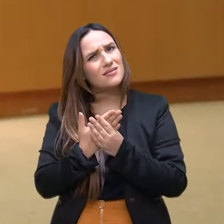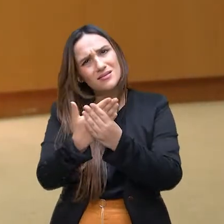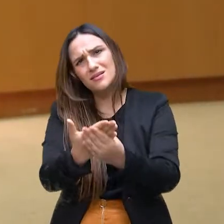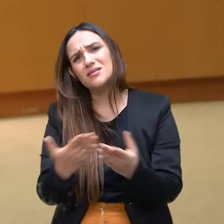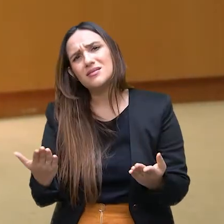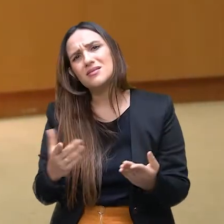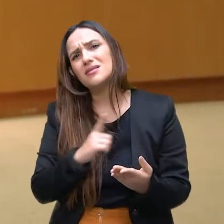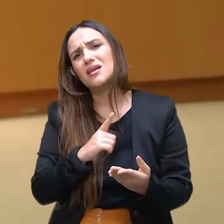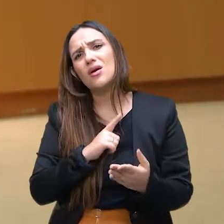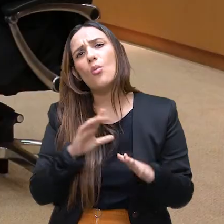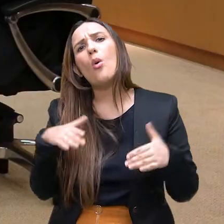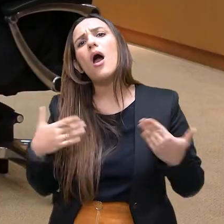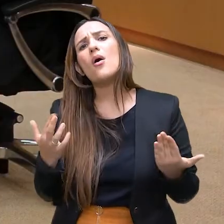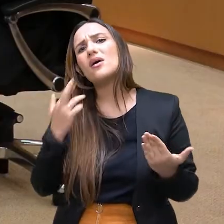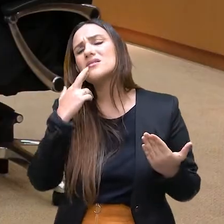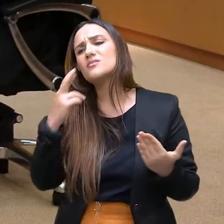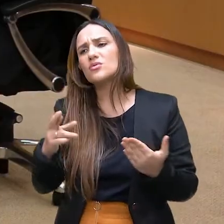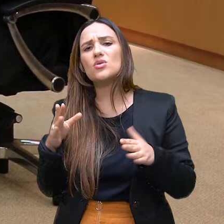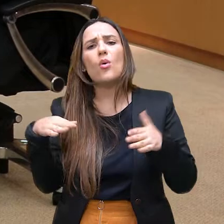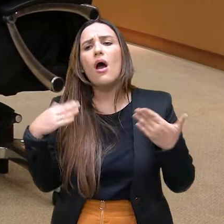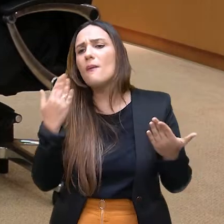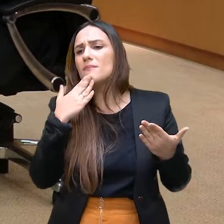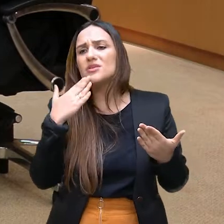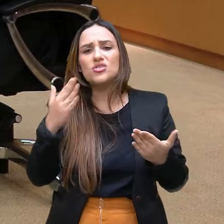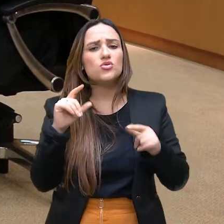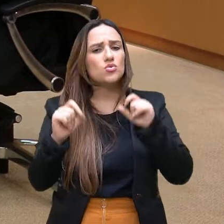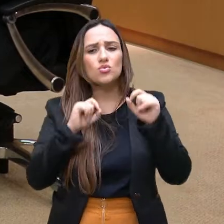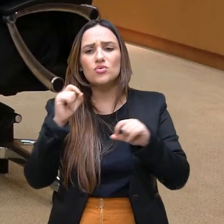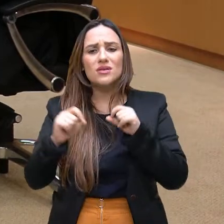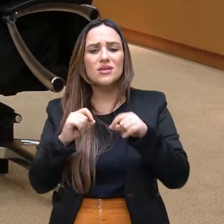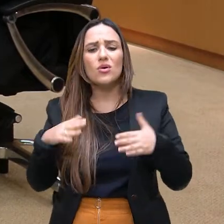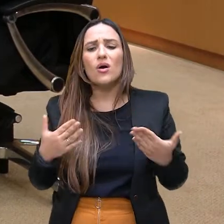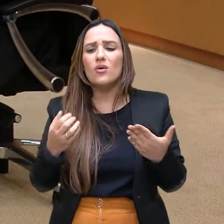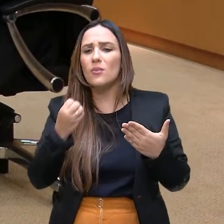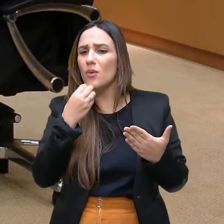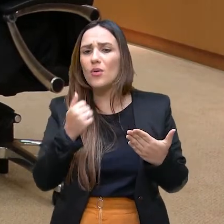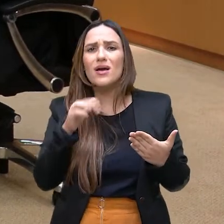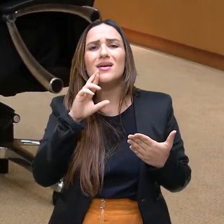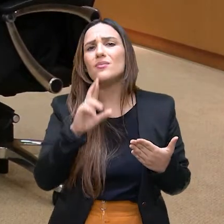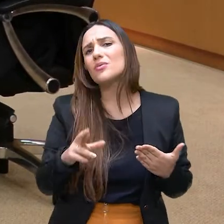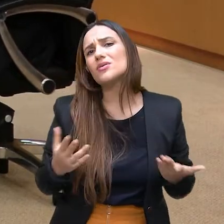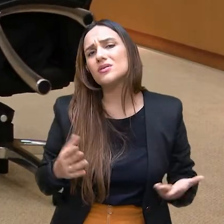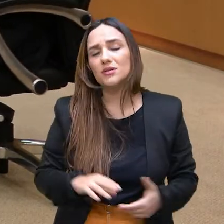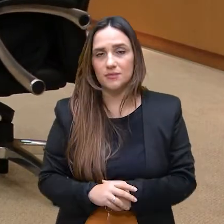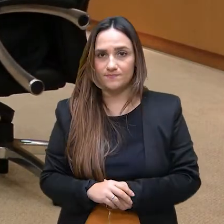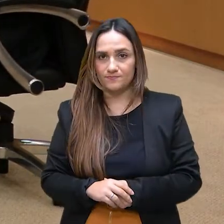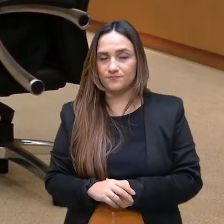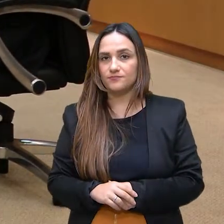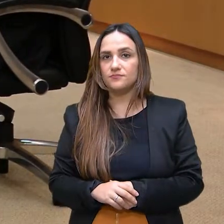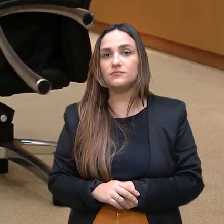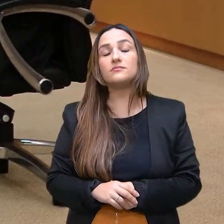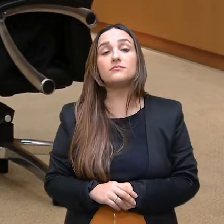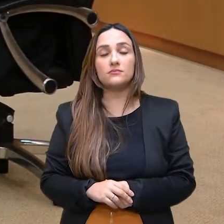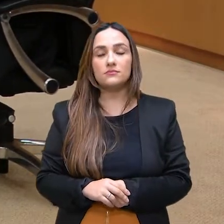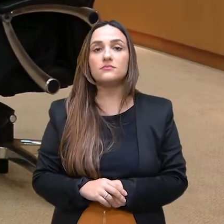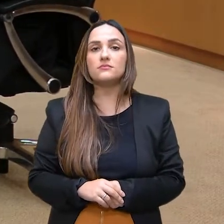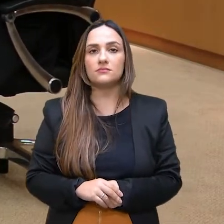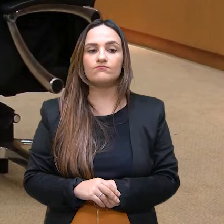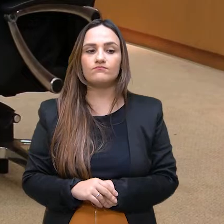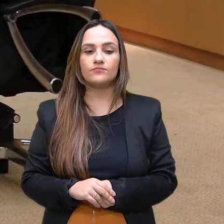que tipo de resultado, né, elas estão proporcionando, que tipo de solução? Então,